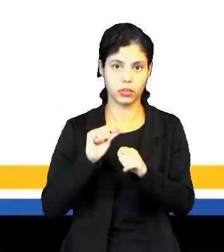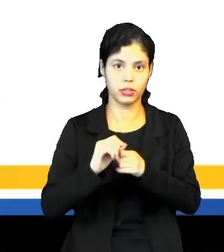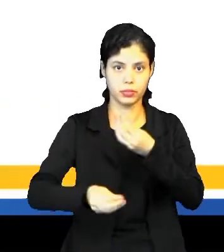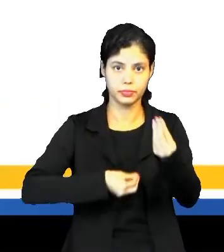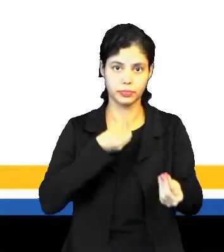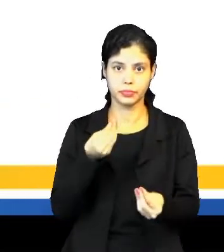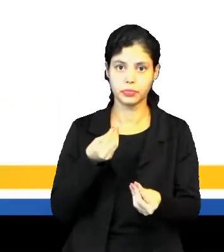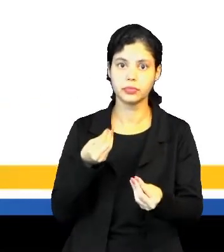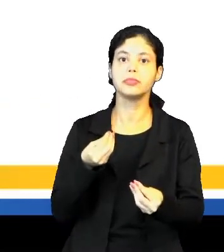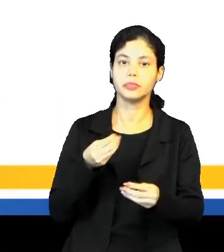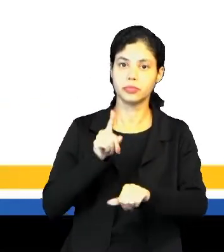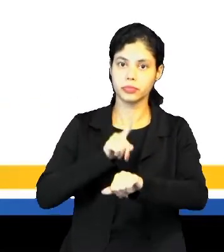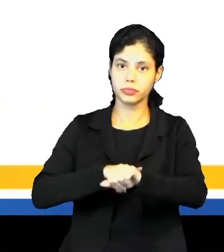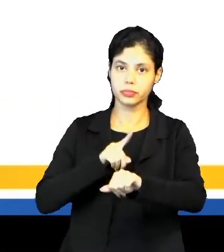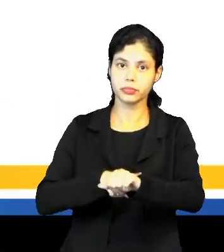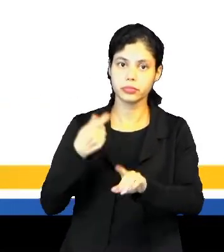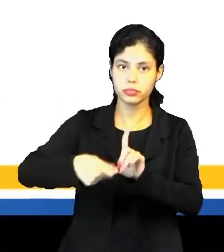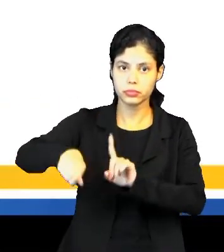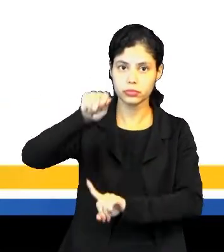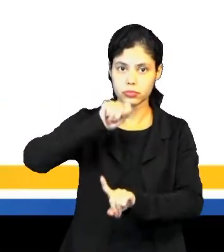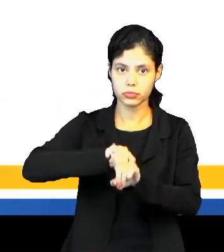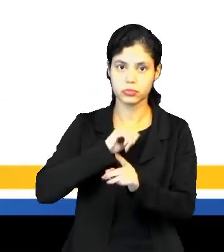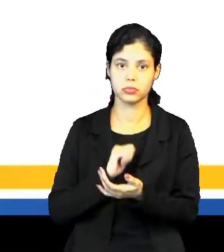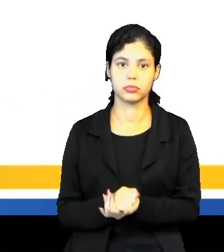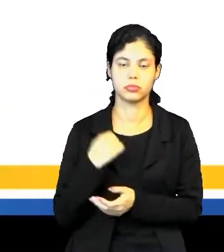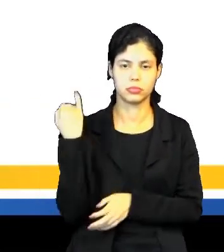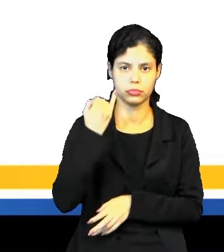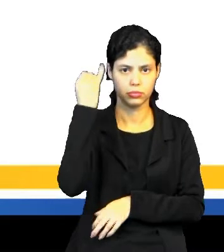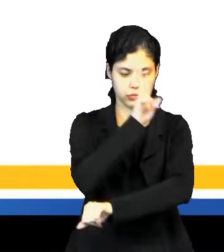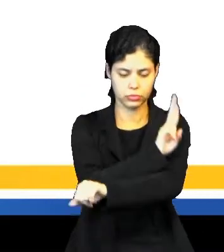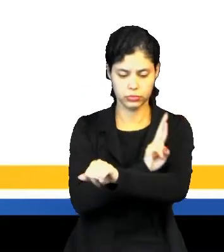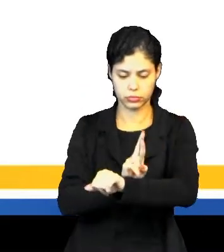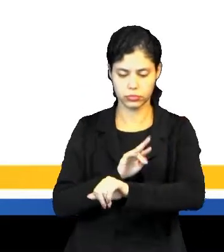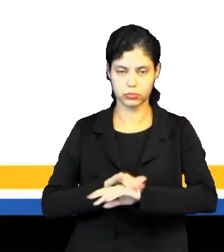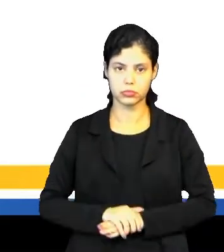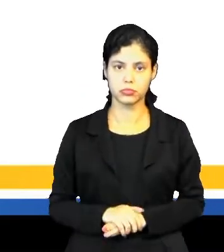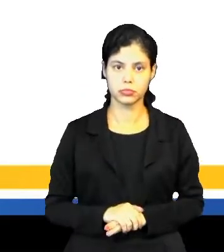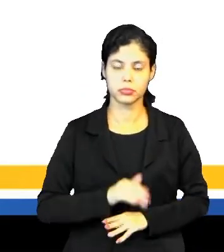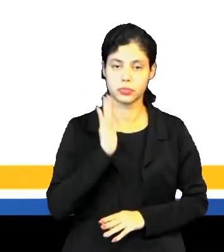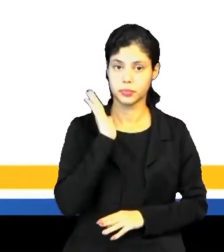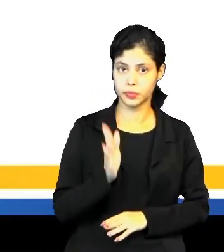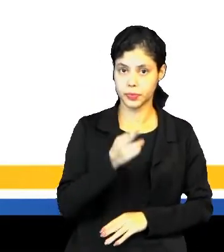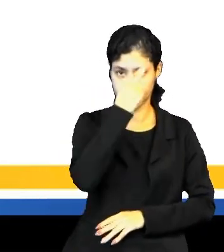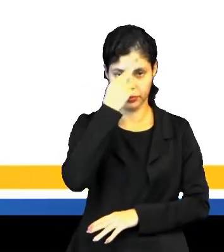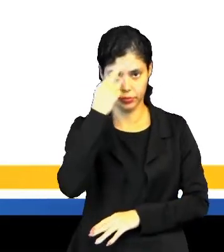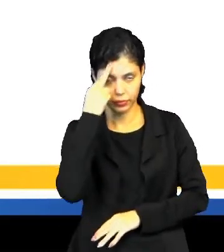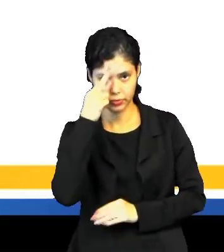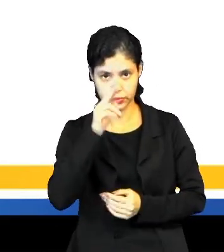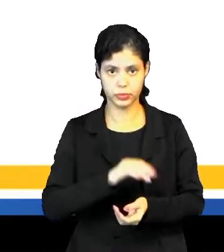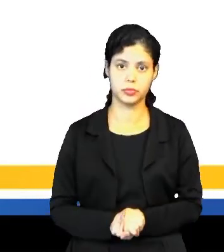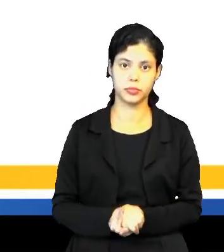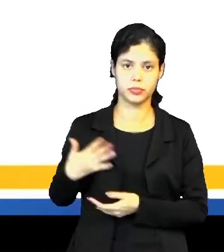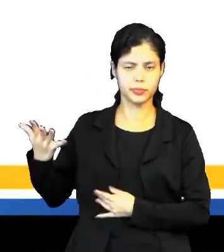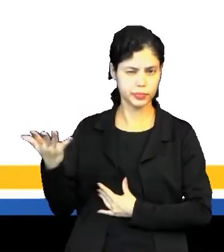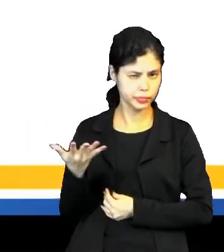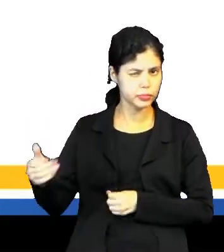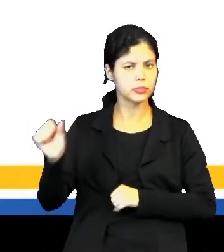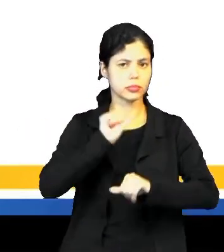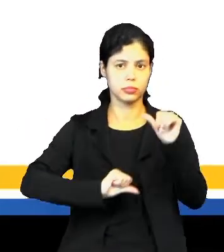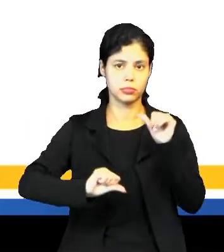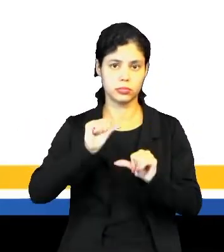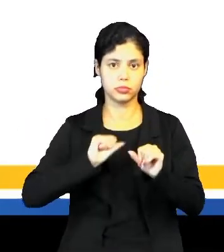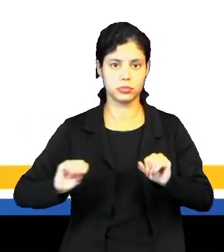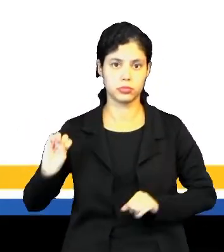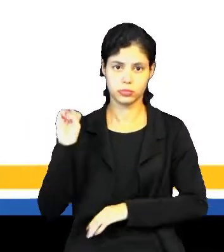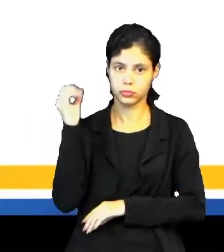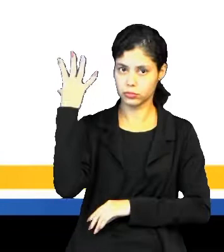por meio dos relógios ou calendários, principalmente os religiosos. Já o tempo histórico se baseia nas